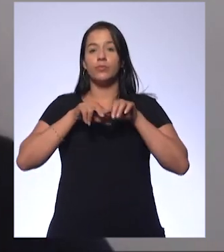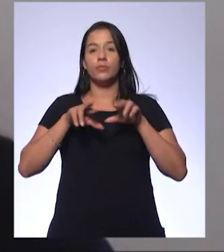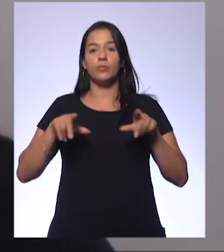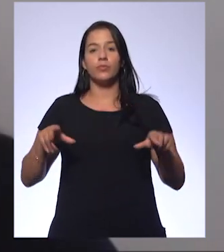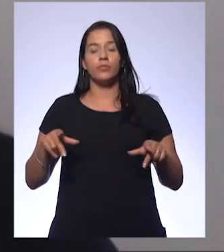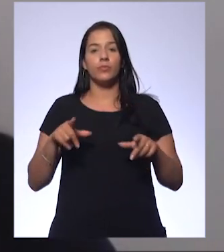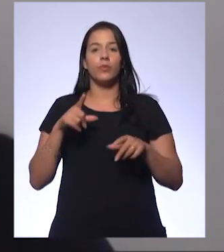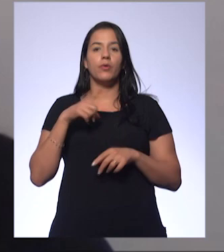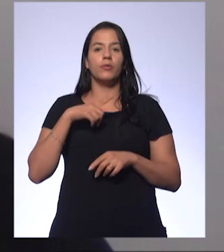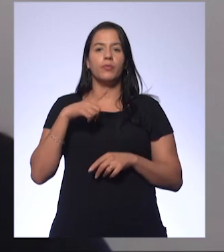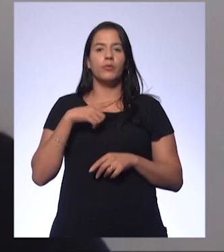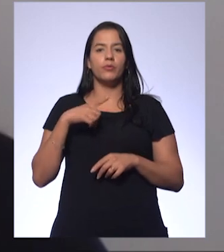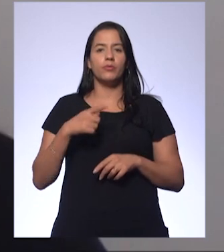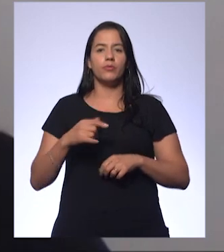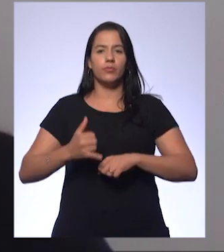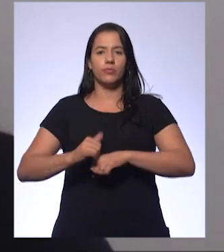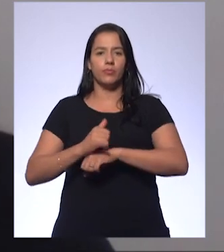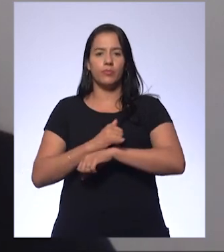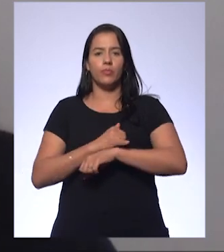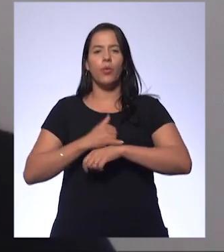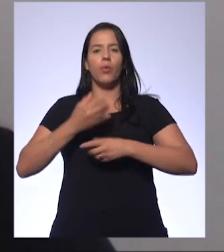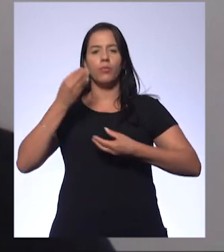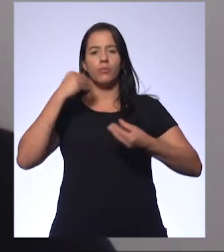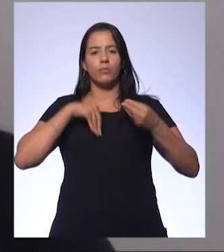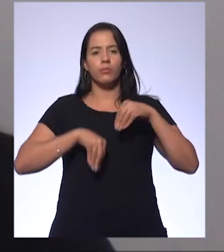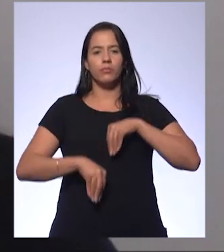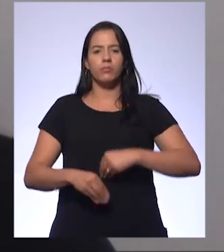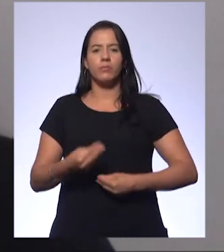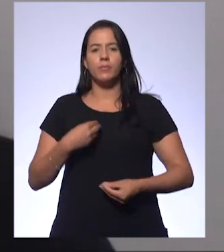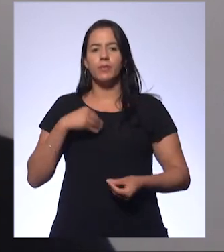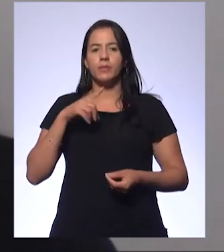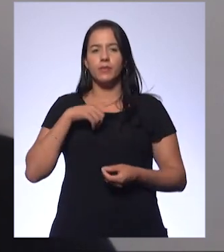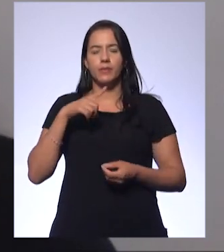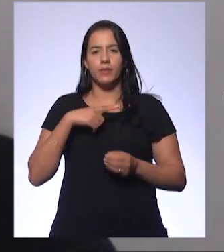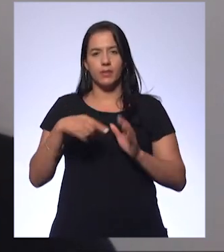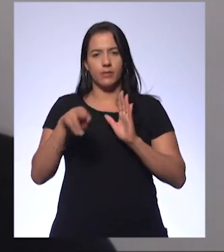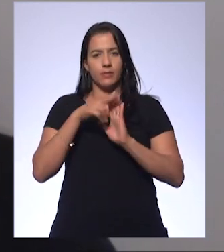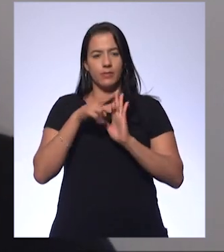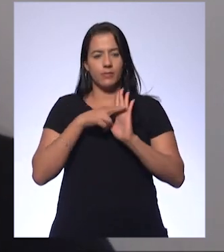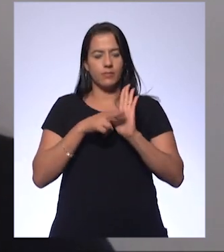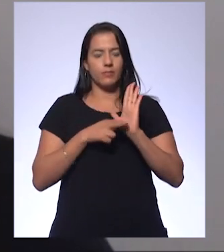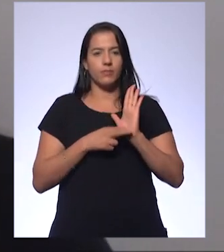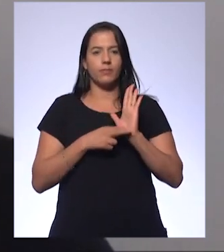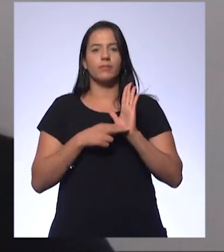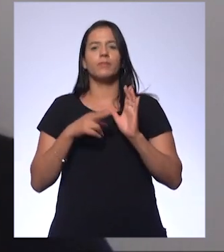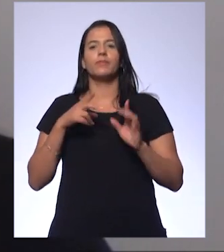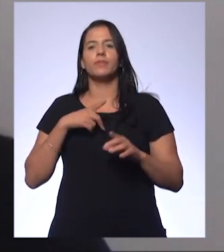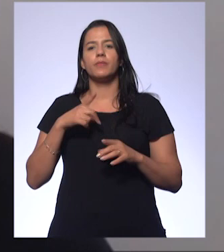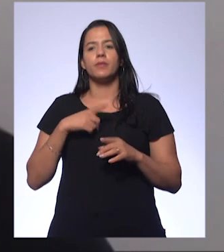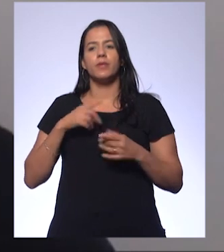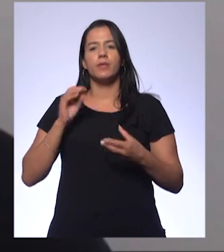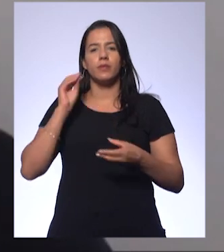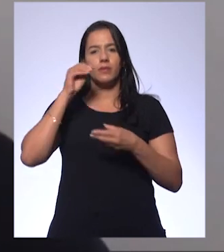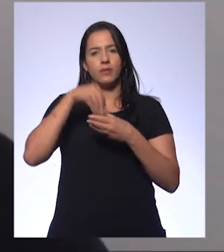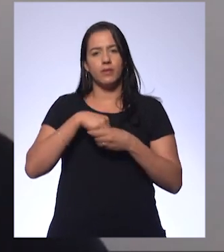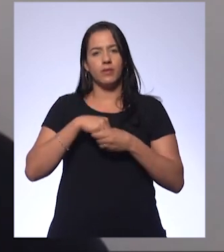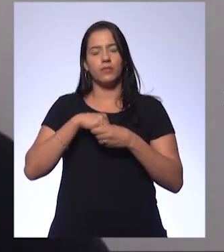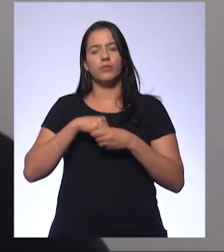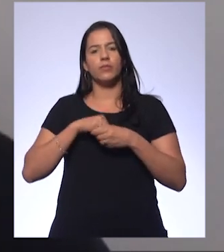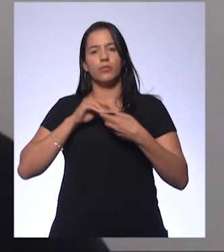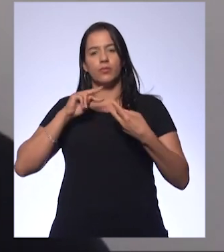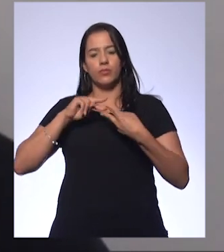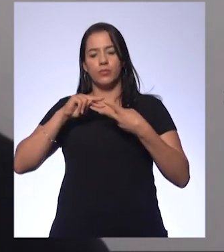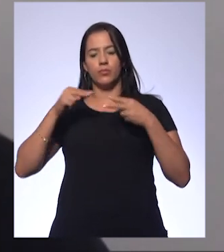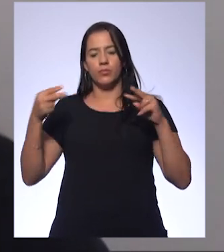nosso corpo, né, que a partir da receitinha lá contida nos genes, se